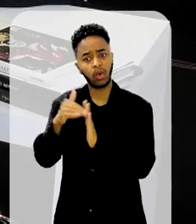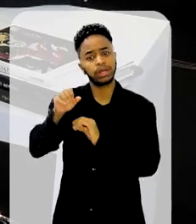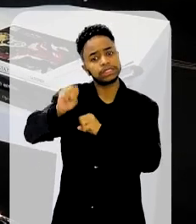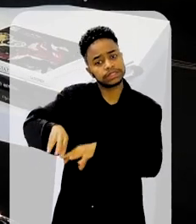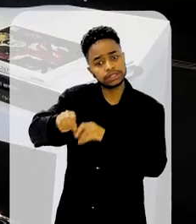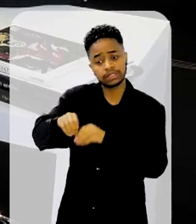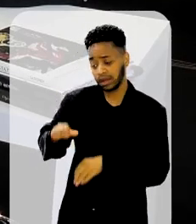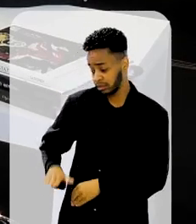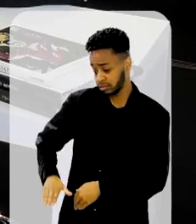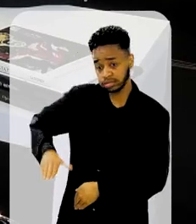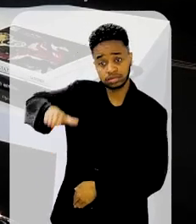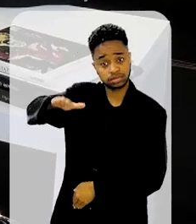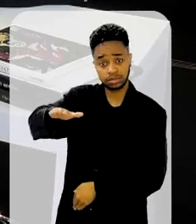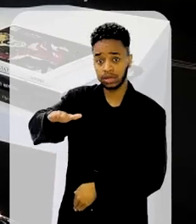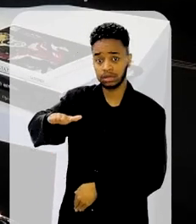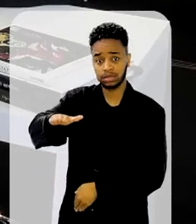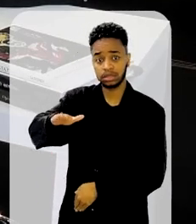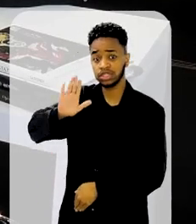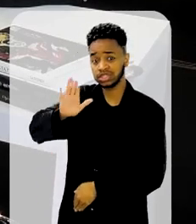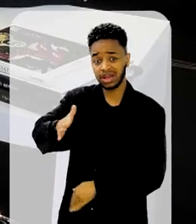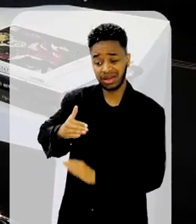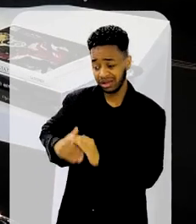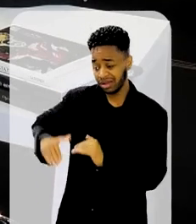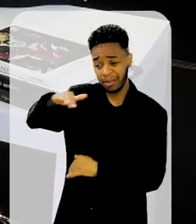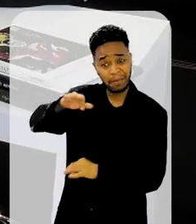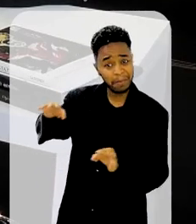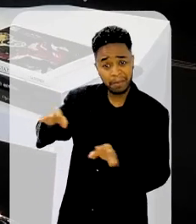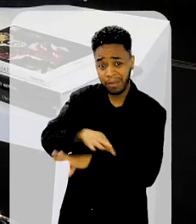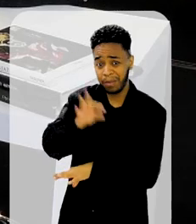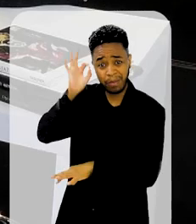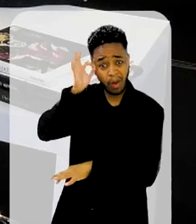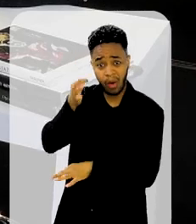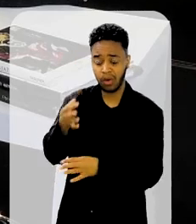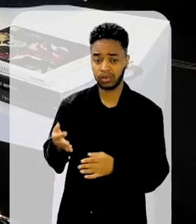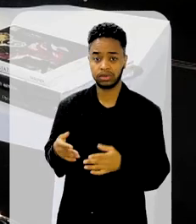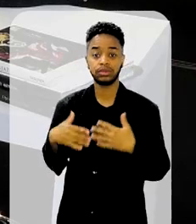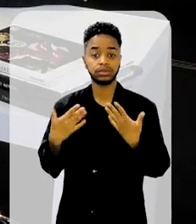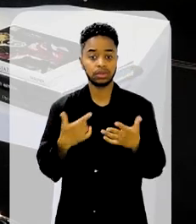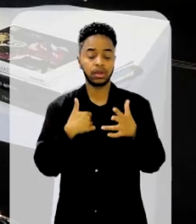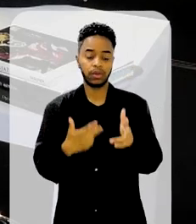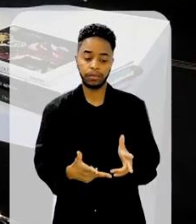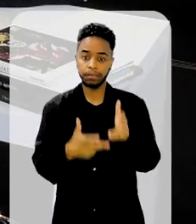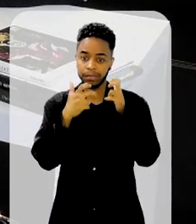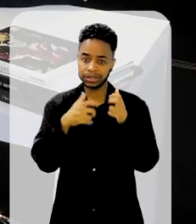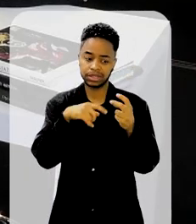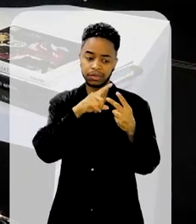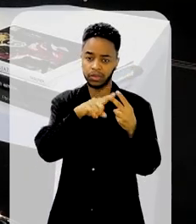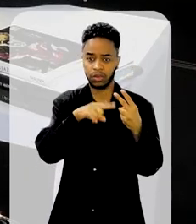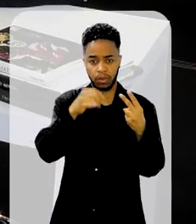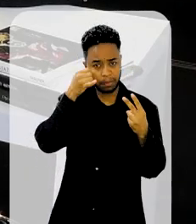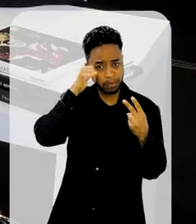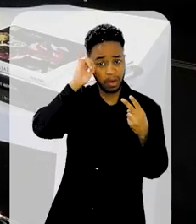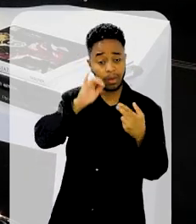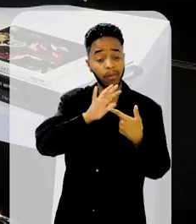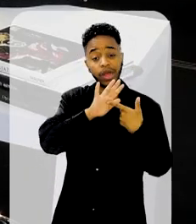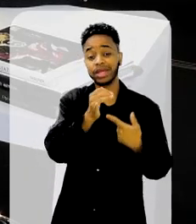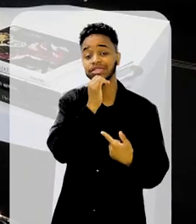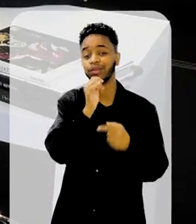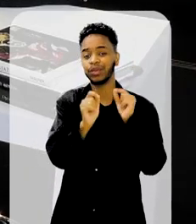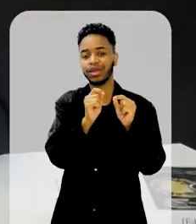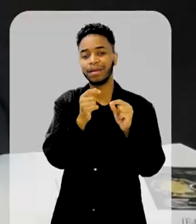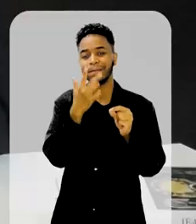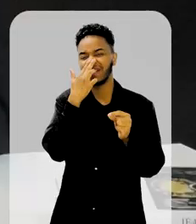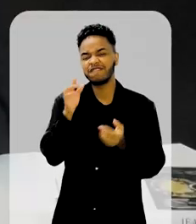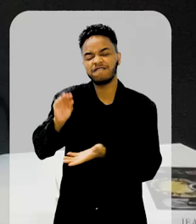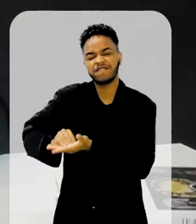formam pintores eles formam pajés né então e eu vejo em partins que gostaria que serviço